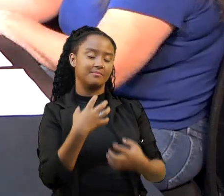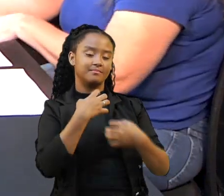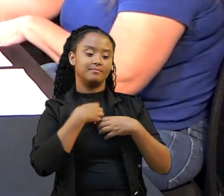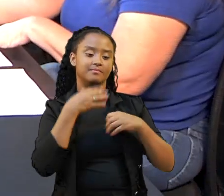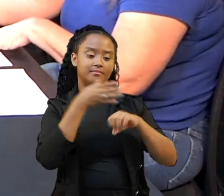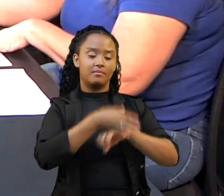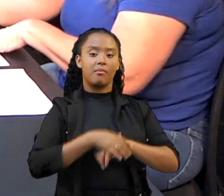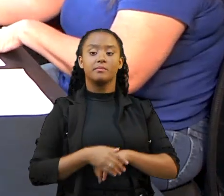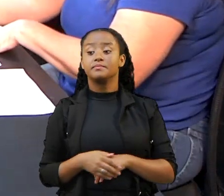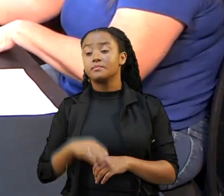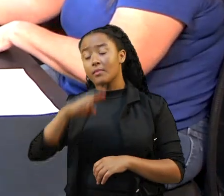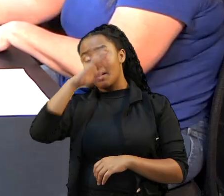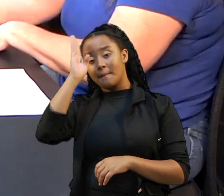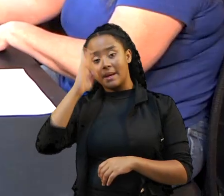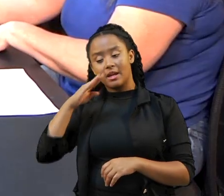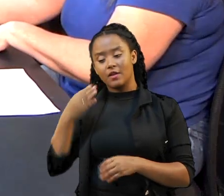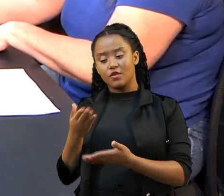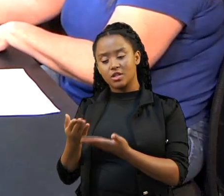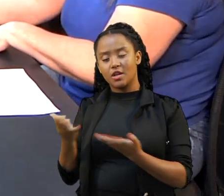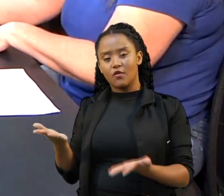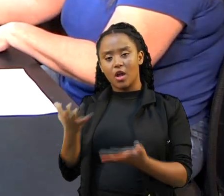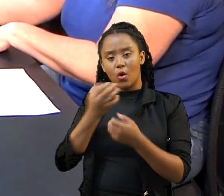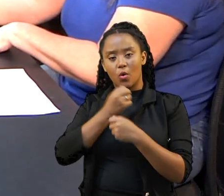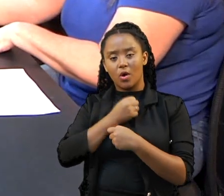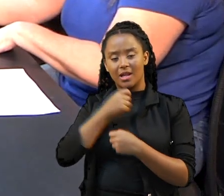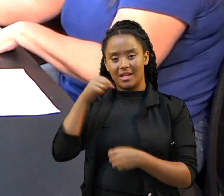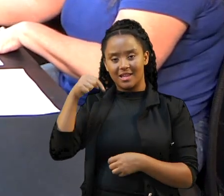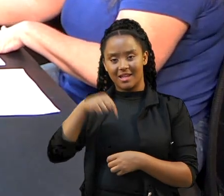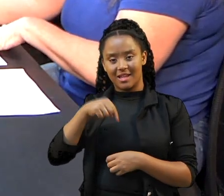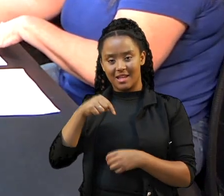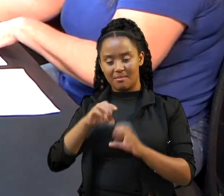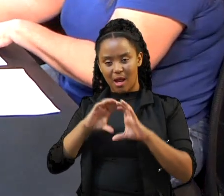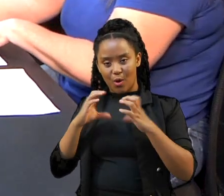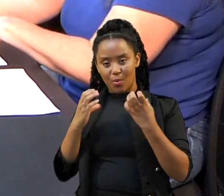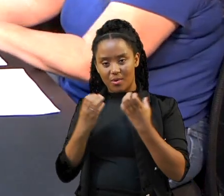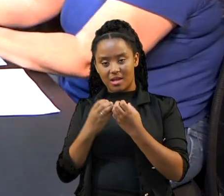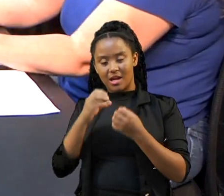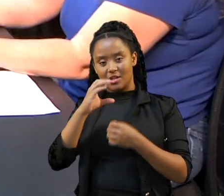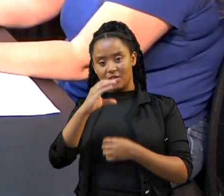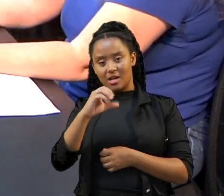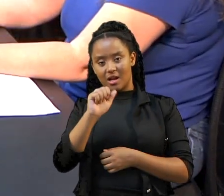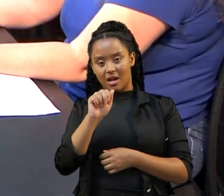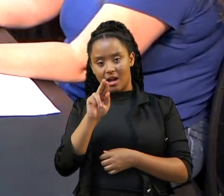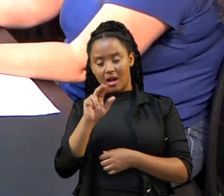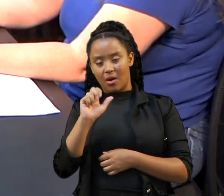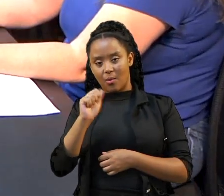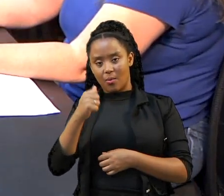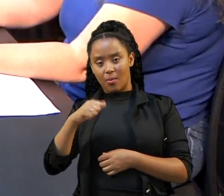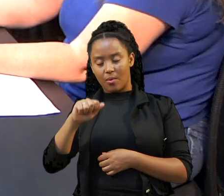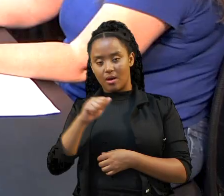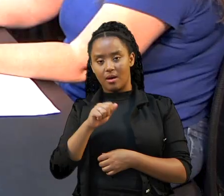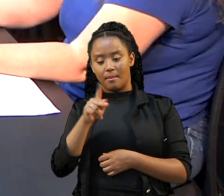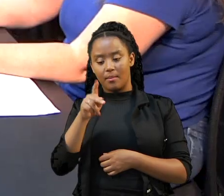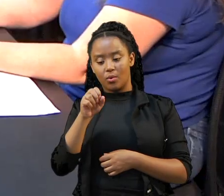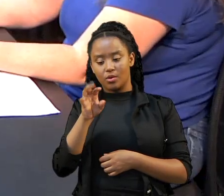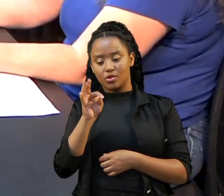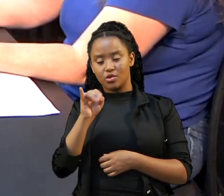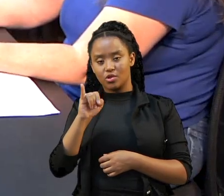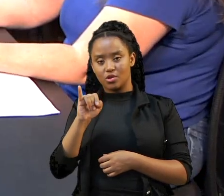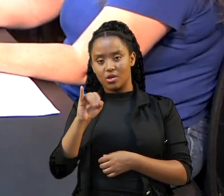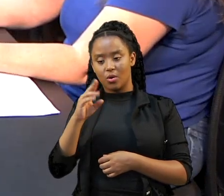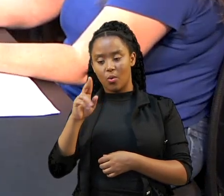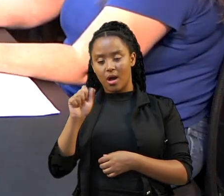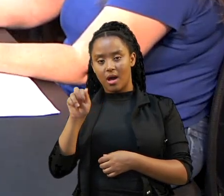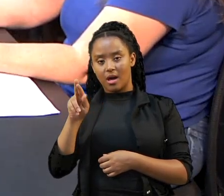O Breno, você foi acolhida aqui pela comunidade Cauã Poti Guarani, Indígenas dos de povos Iberaba. indígenas de Iberaba. Como é que